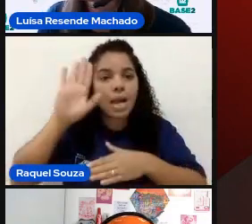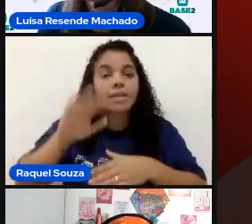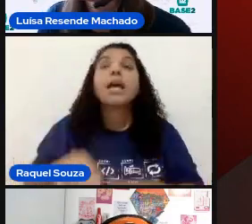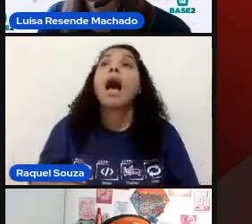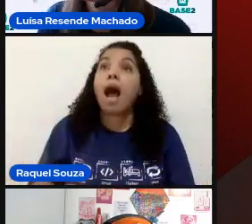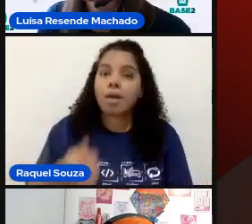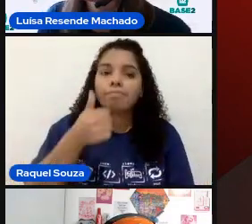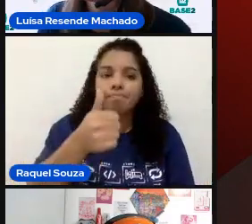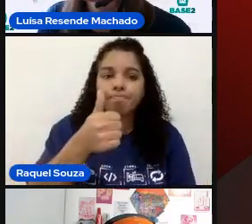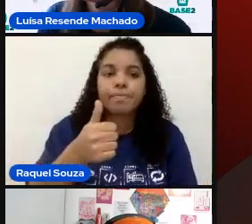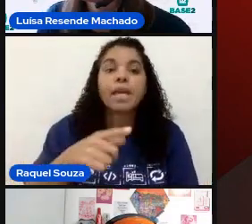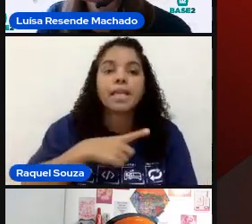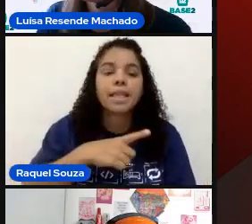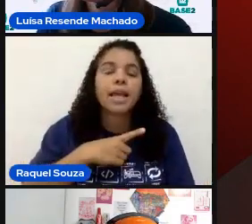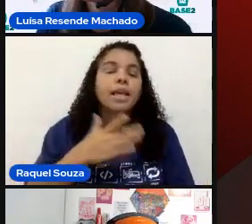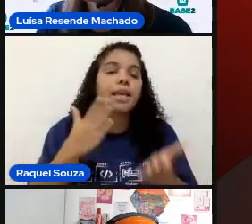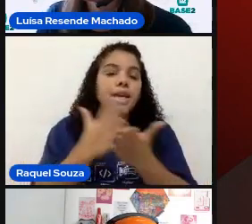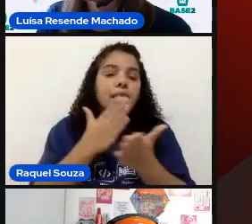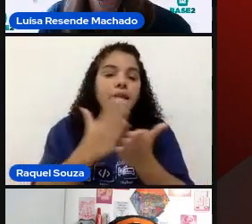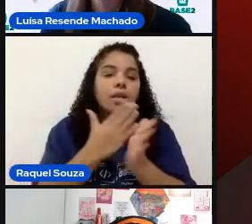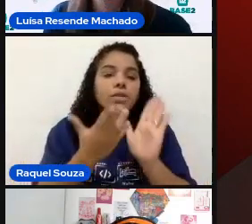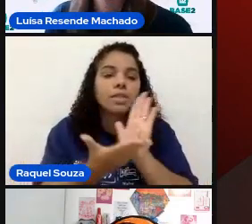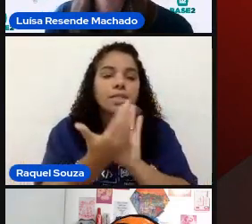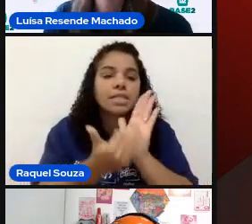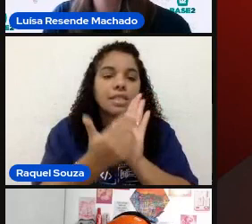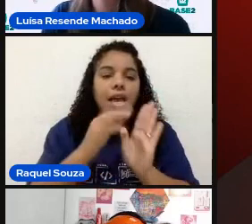Beleza. Tem um livro, Design Thinking,